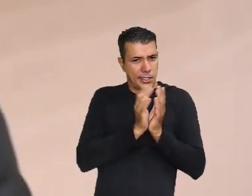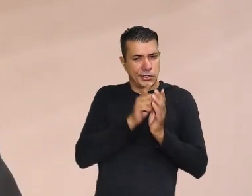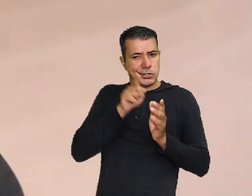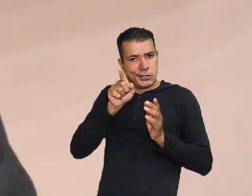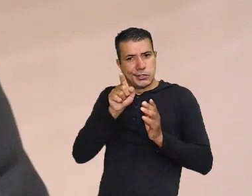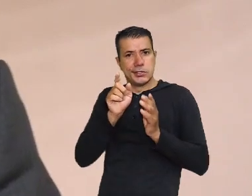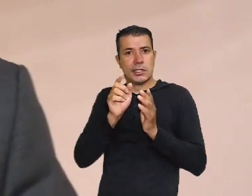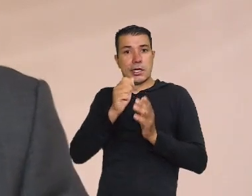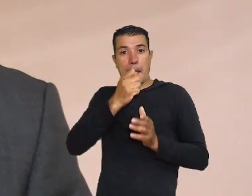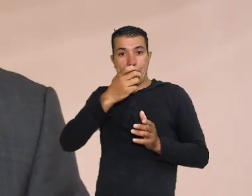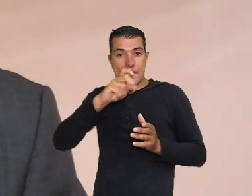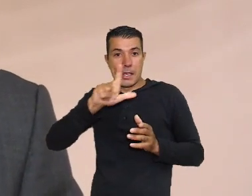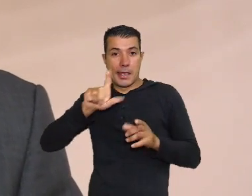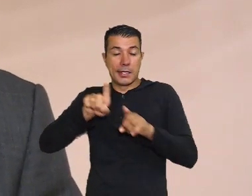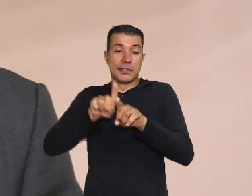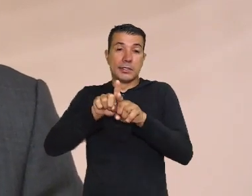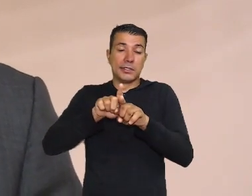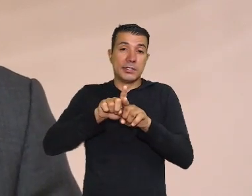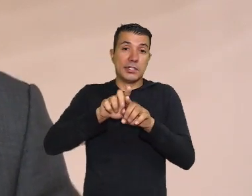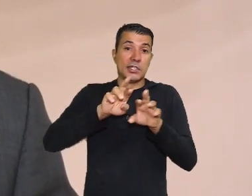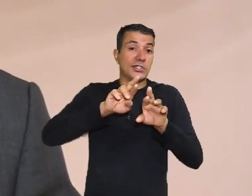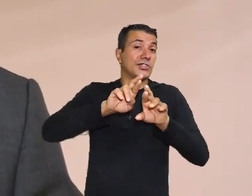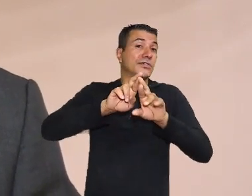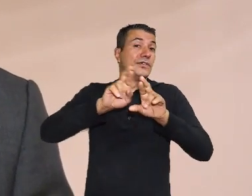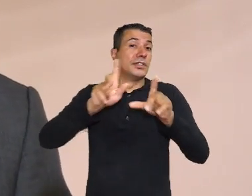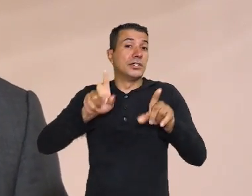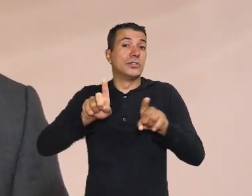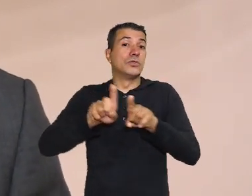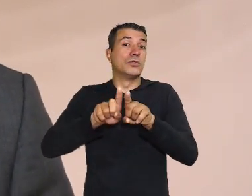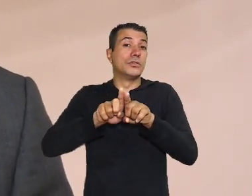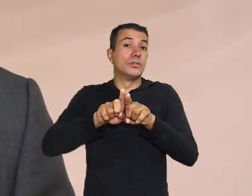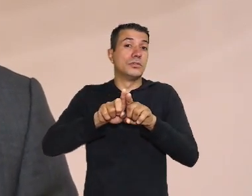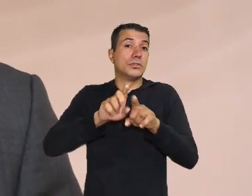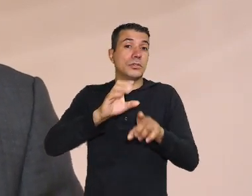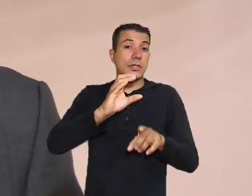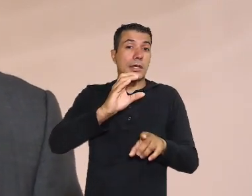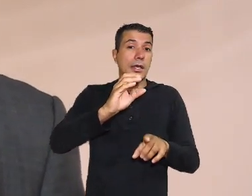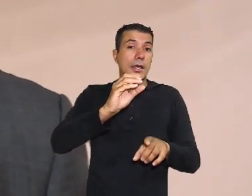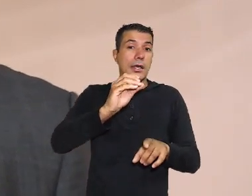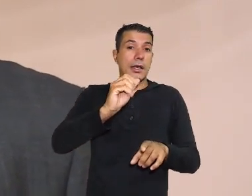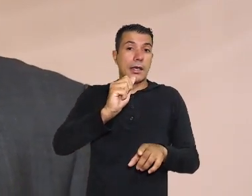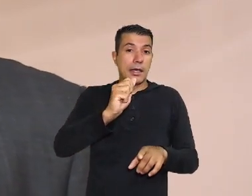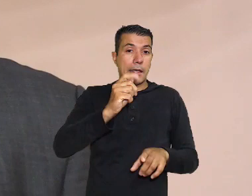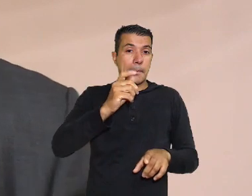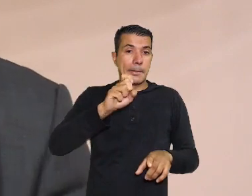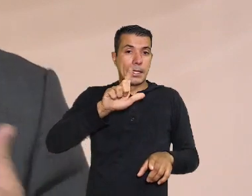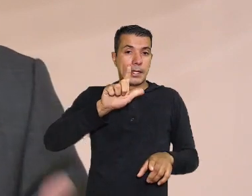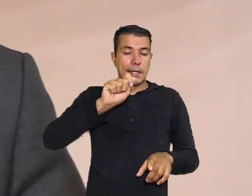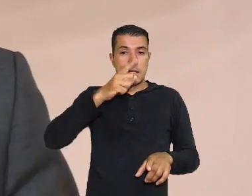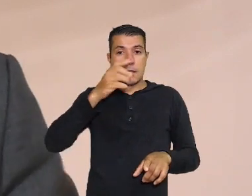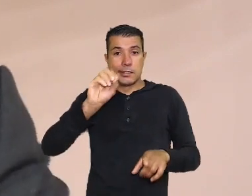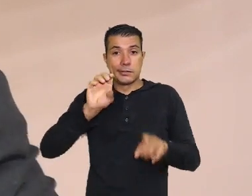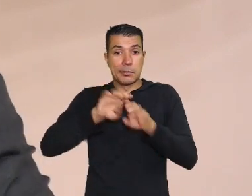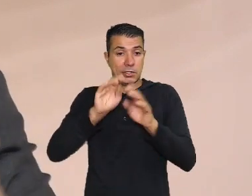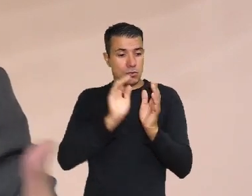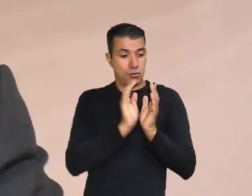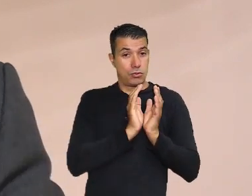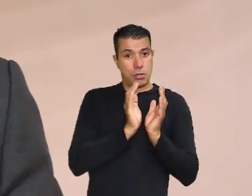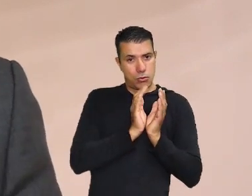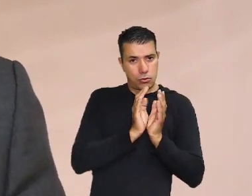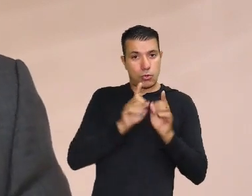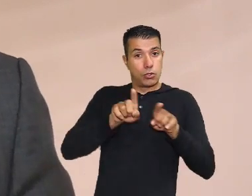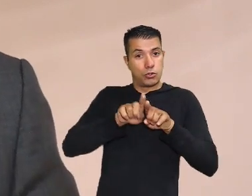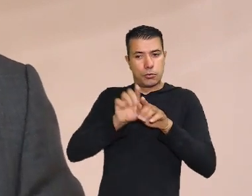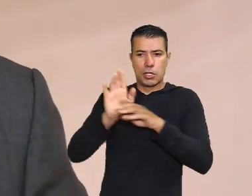E aqui na Paulista Leste, nós trabalhamos de uma forma um pouco diferenciada. Os nossos capelães, além de cuidarem das escolas, ter essa